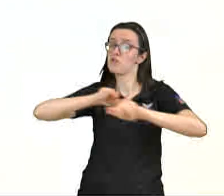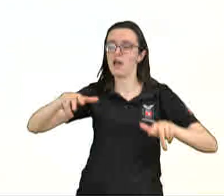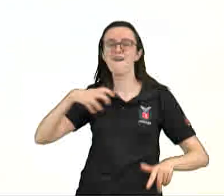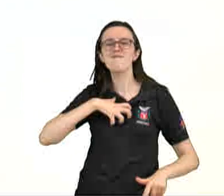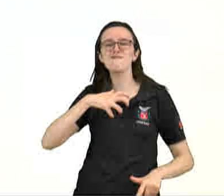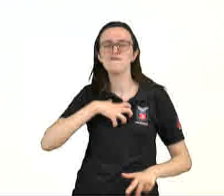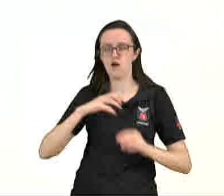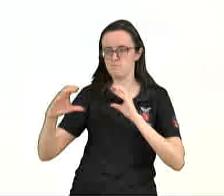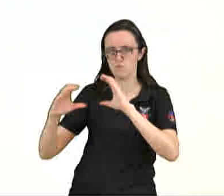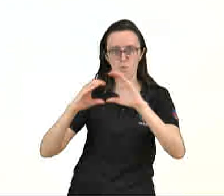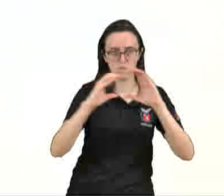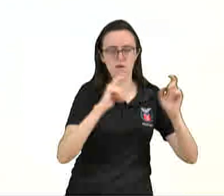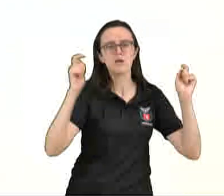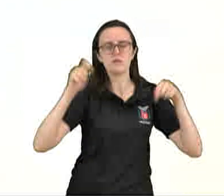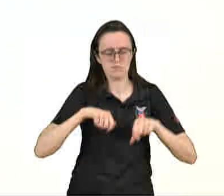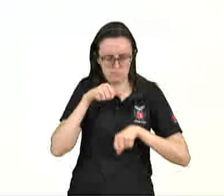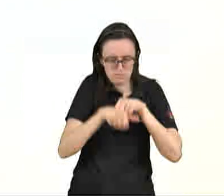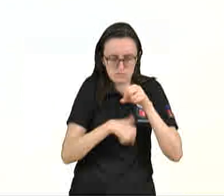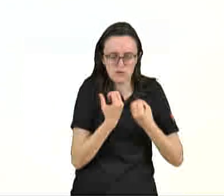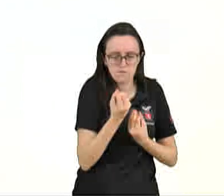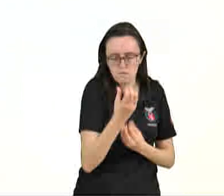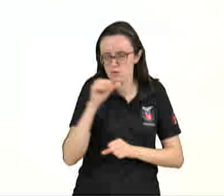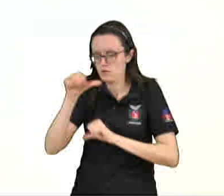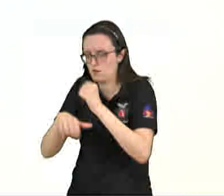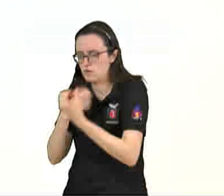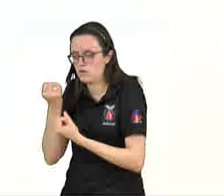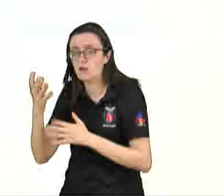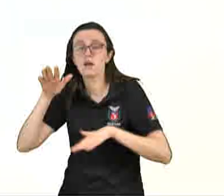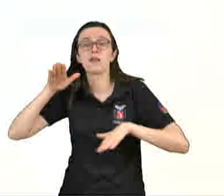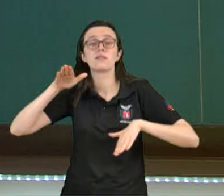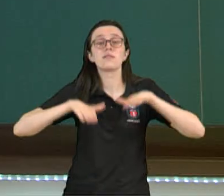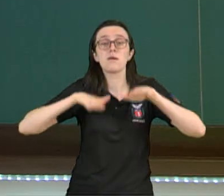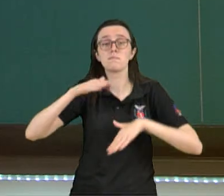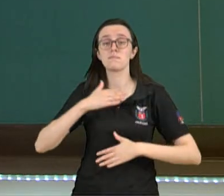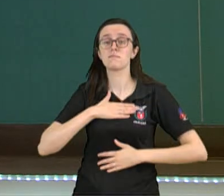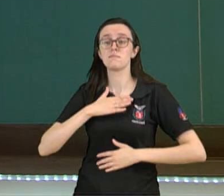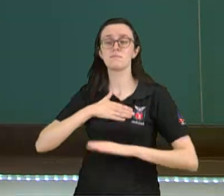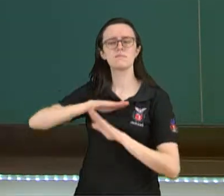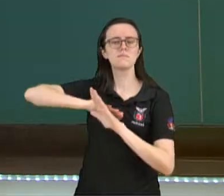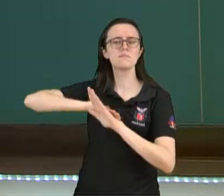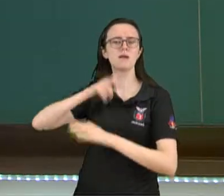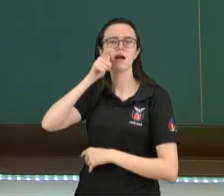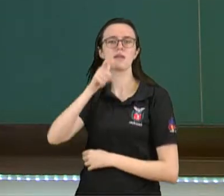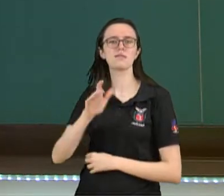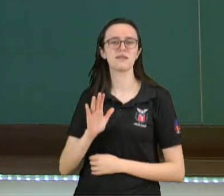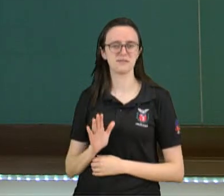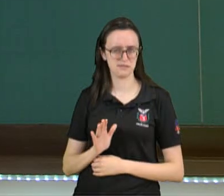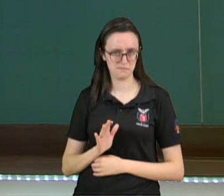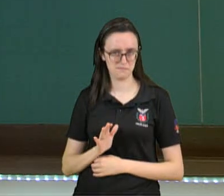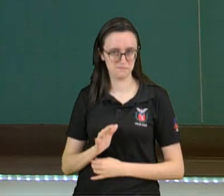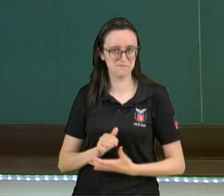comunicação podem manusear a informação conforme os seus interesses, ok?